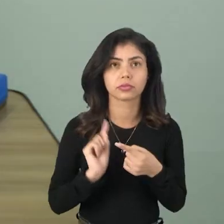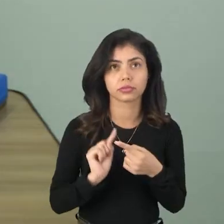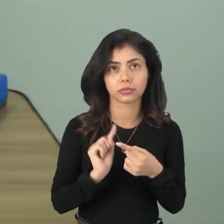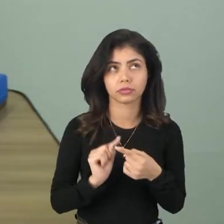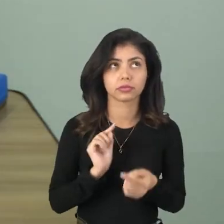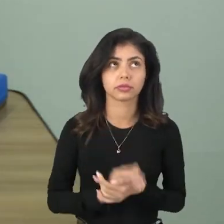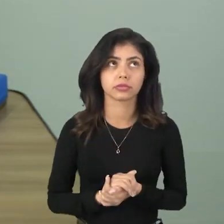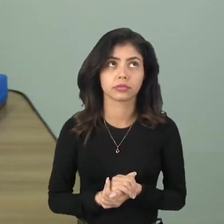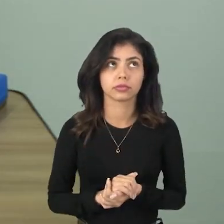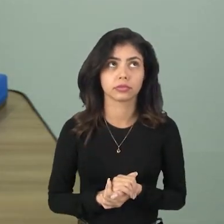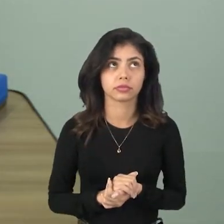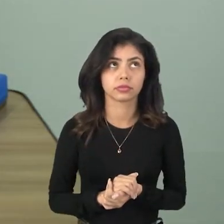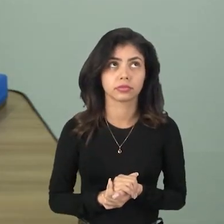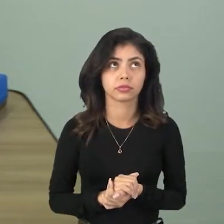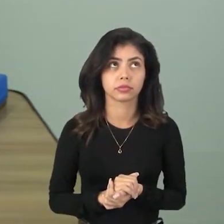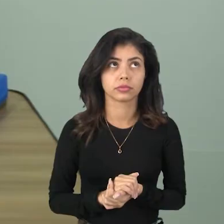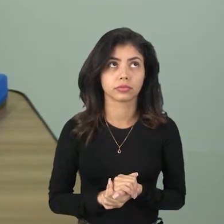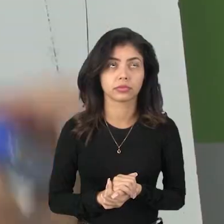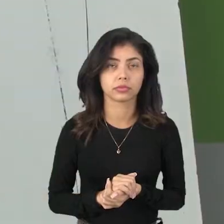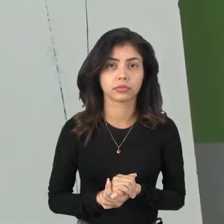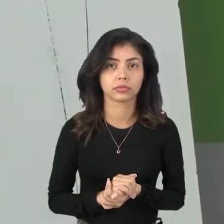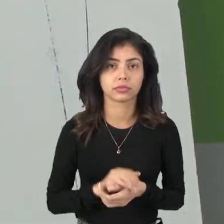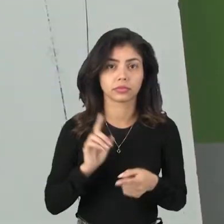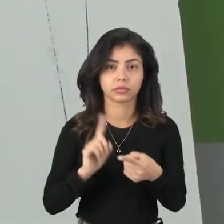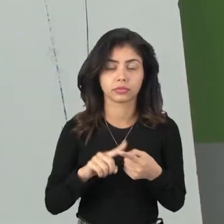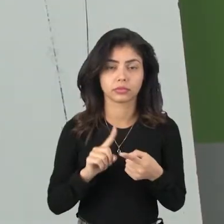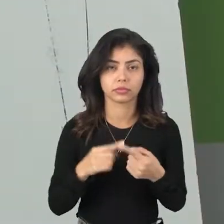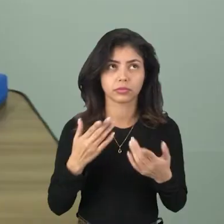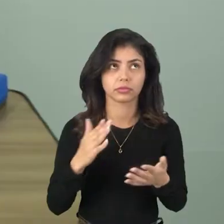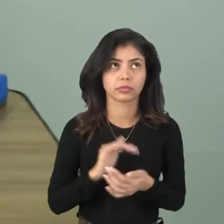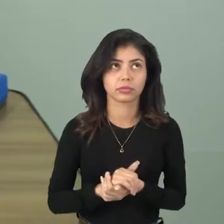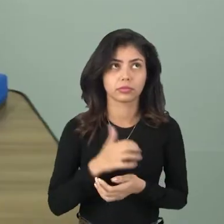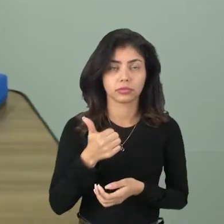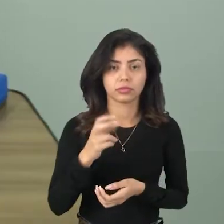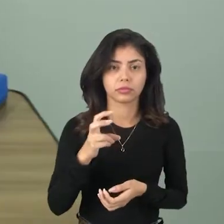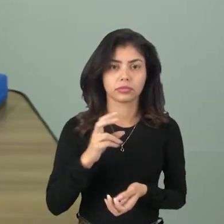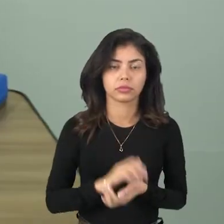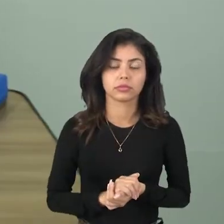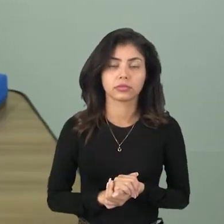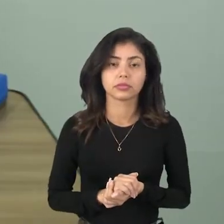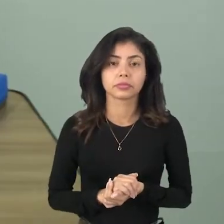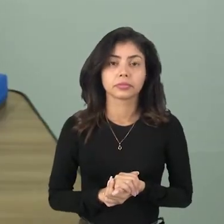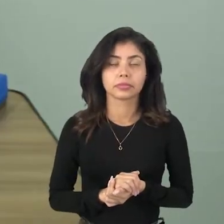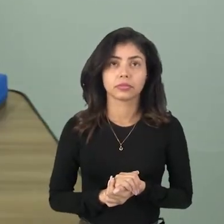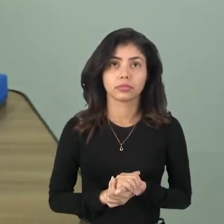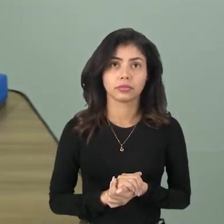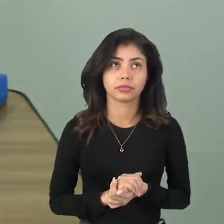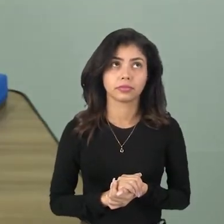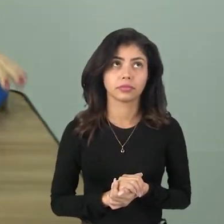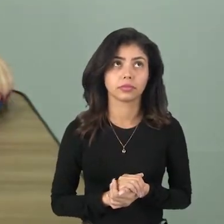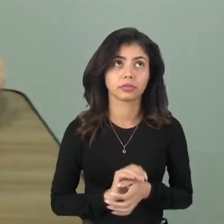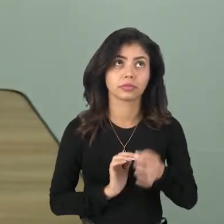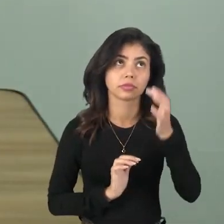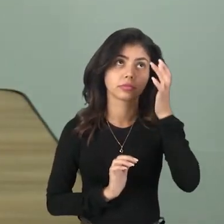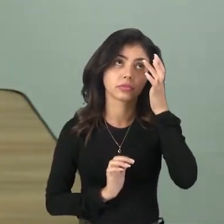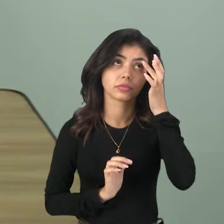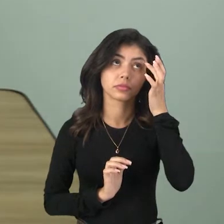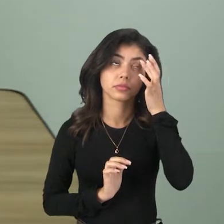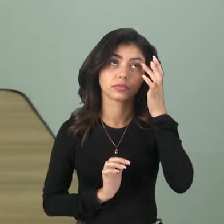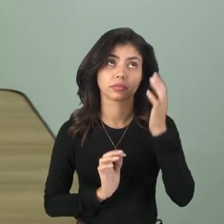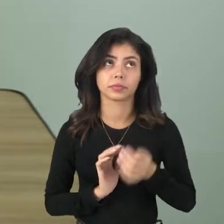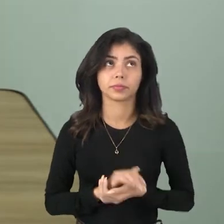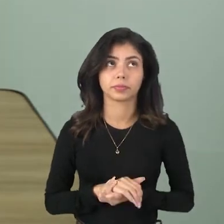primeiro né aqui ele somou esses dois aqui primeiro então 15 Pera aí só um